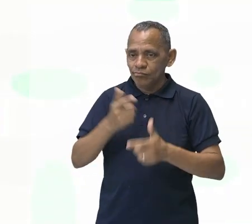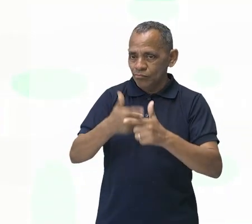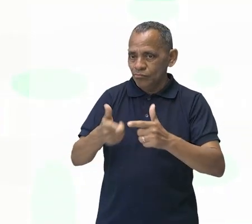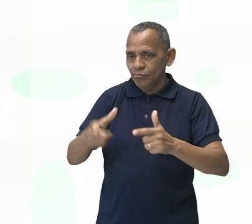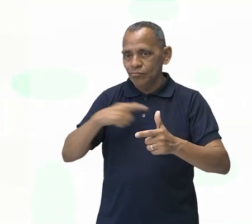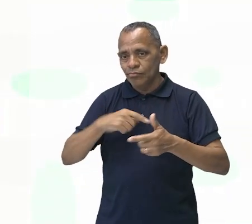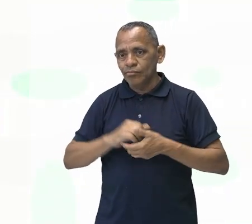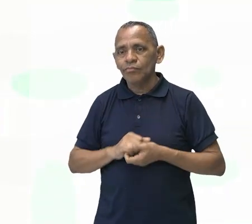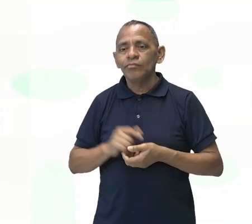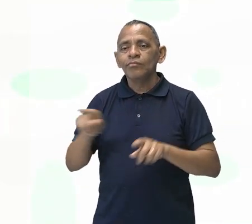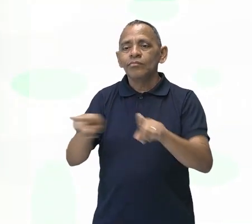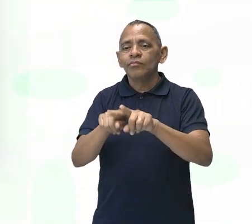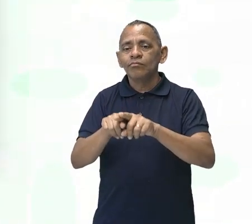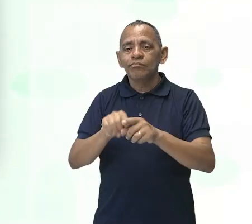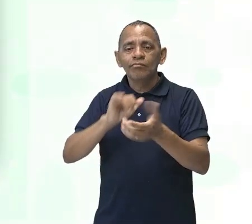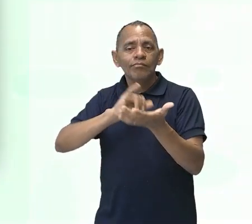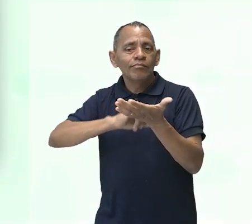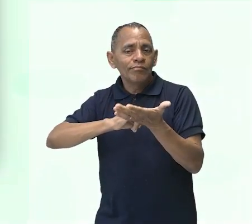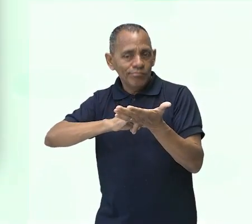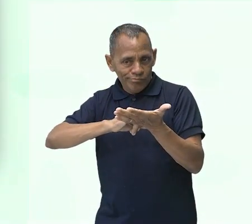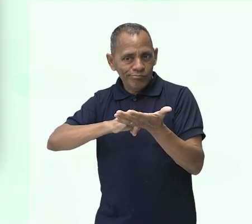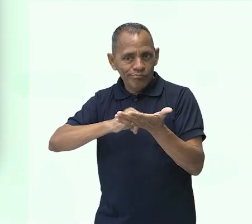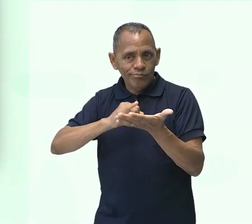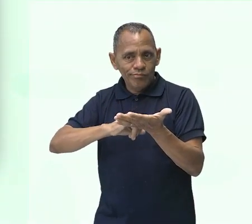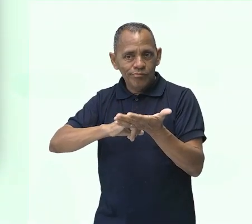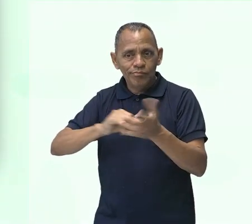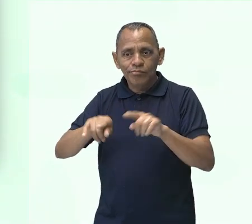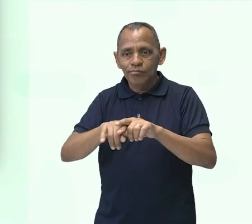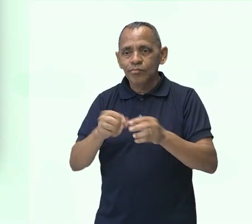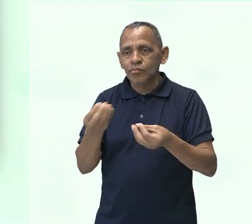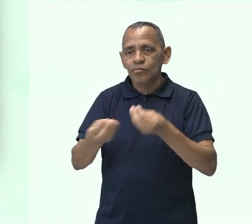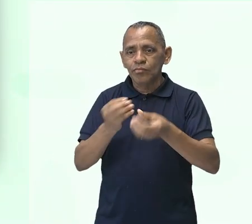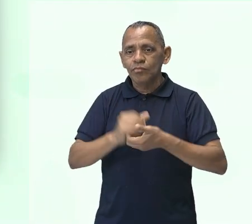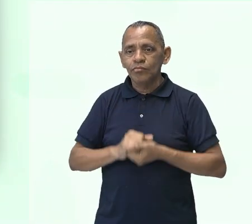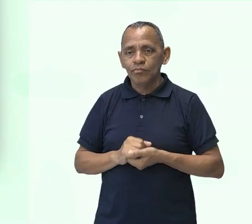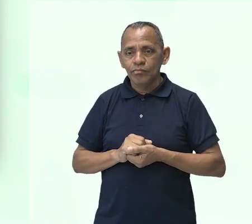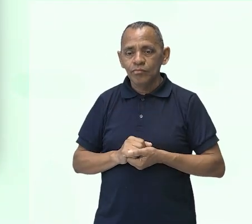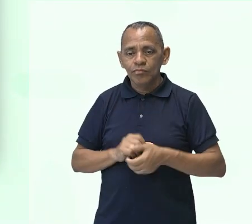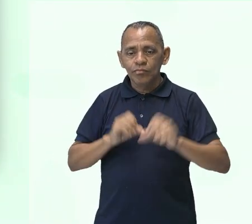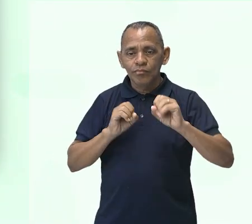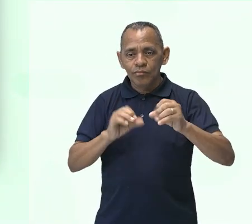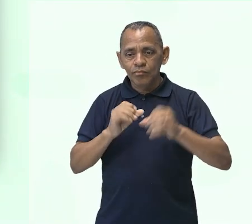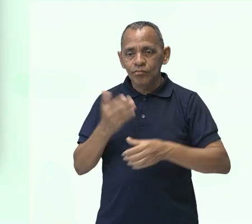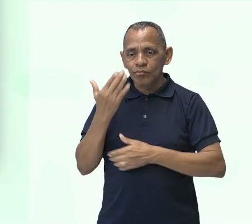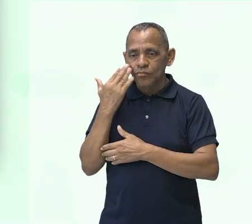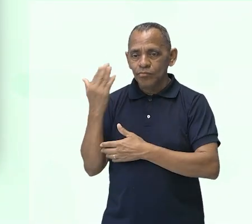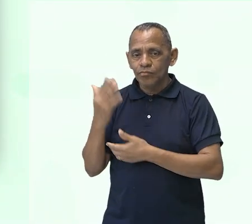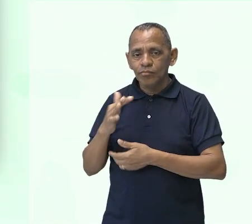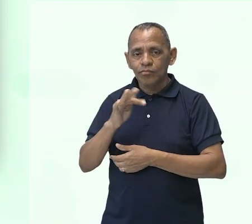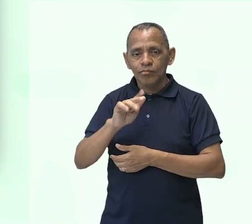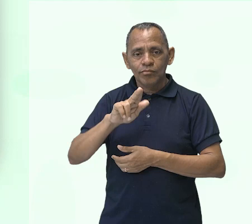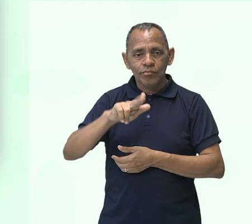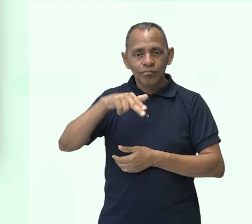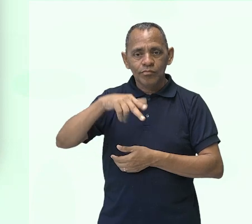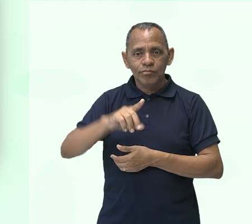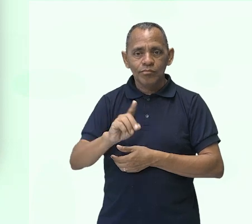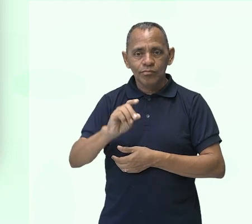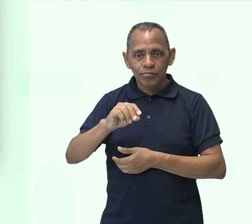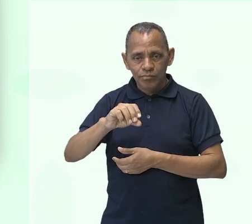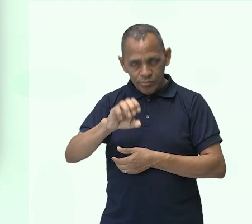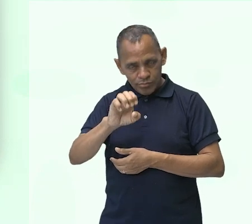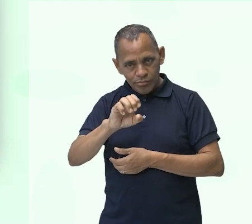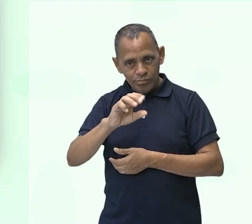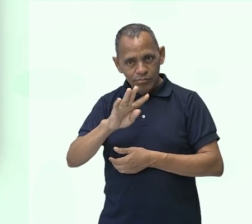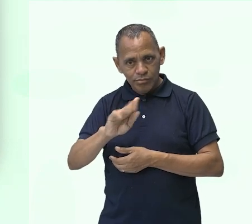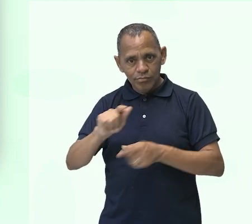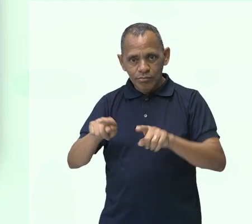observar é justamente a educação. Então, temos a criação do Fundef para melhorar o financiamento